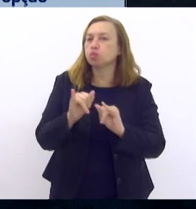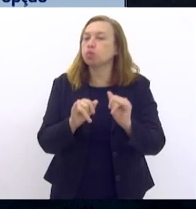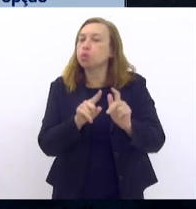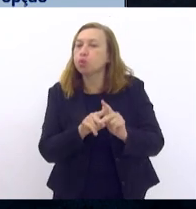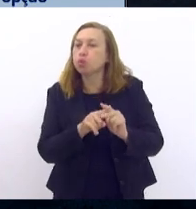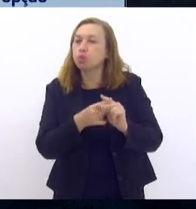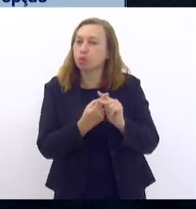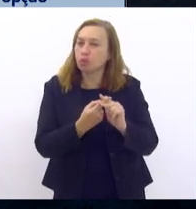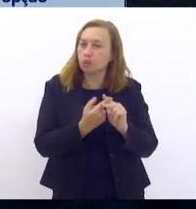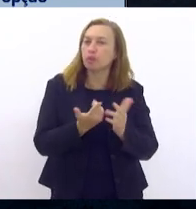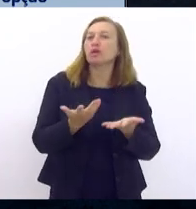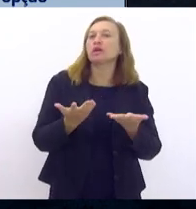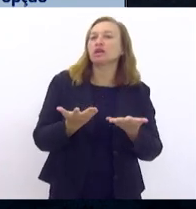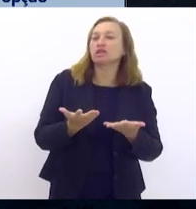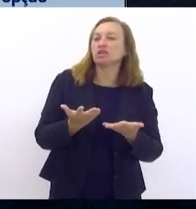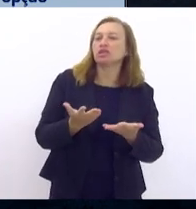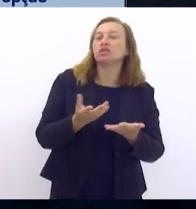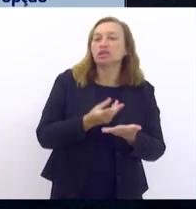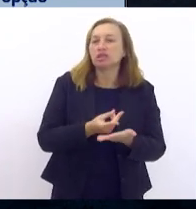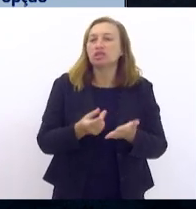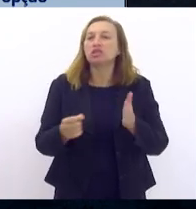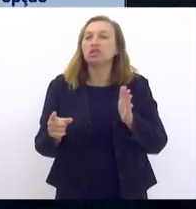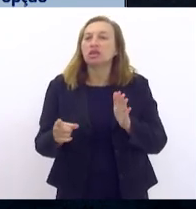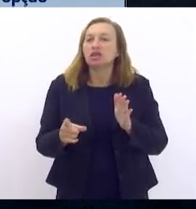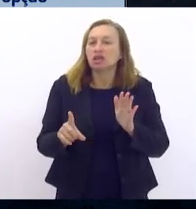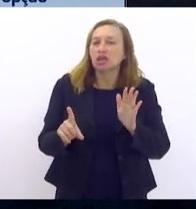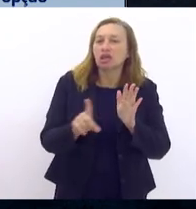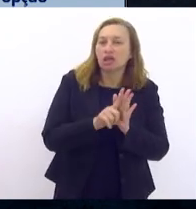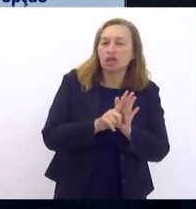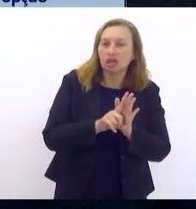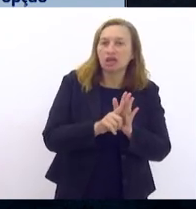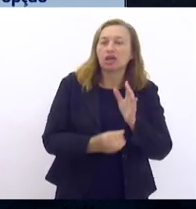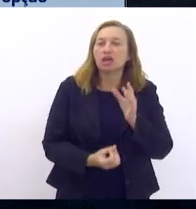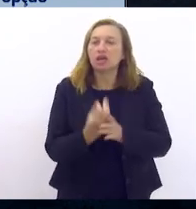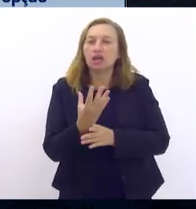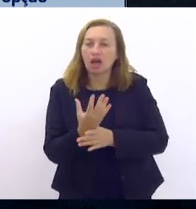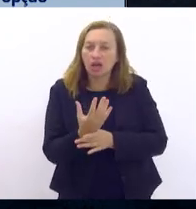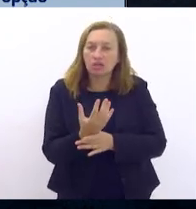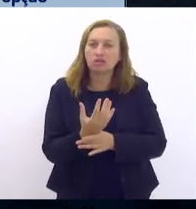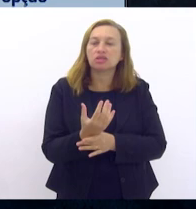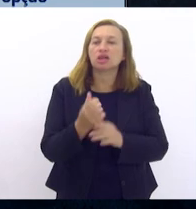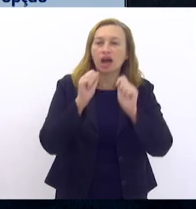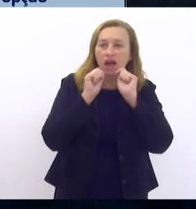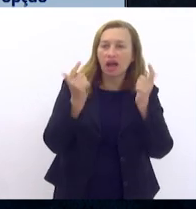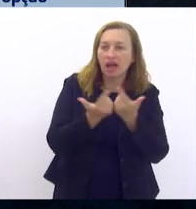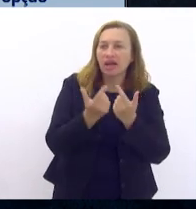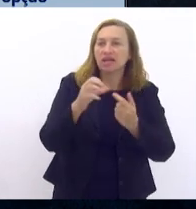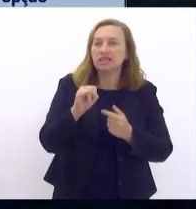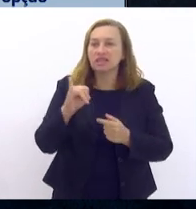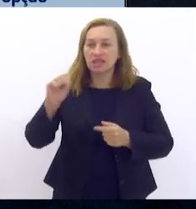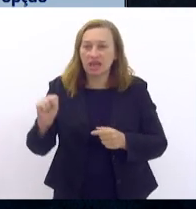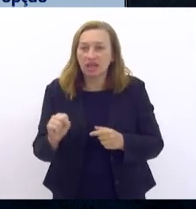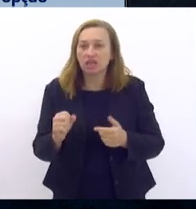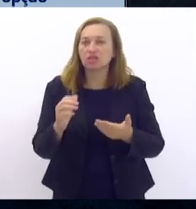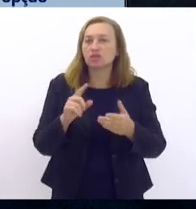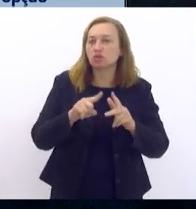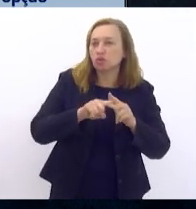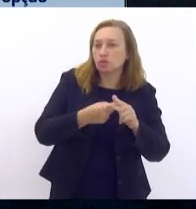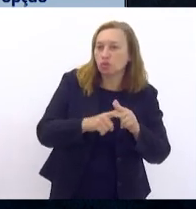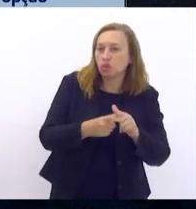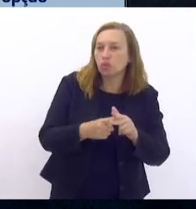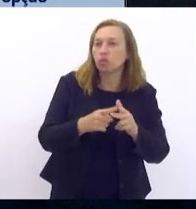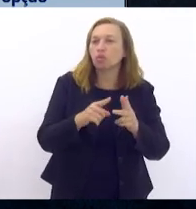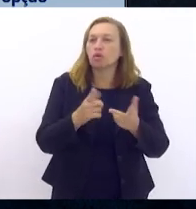regulados regulamentados saíram da alerj mas as ceias fez algumas algumas regulamentações